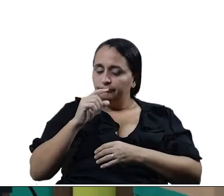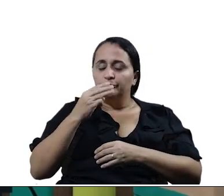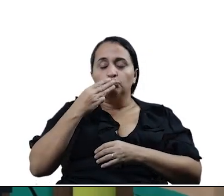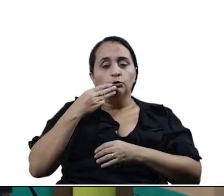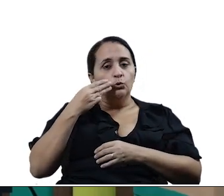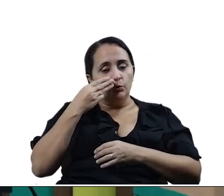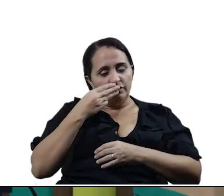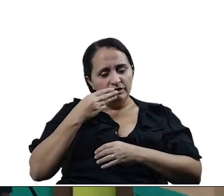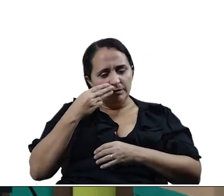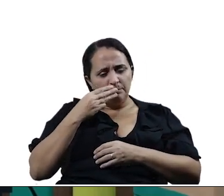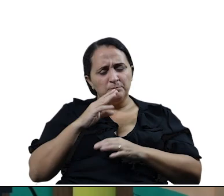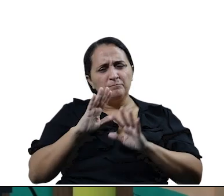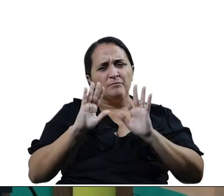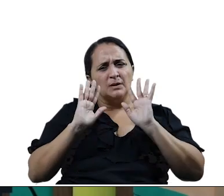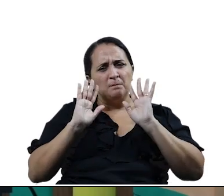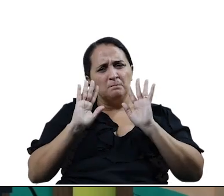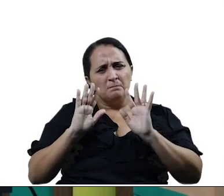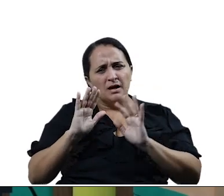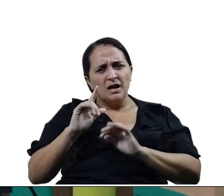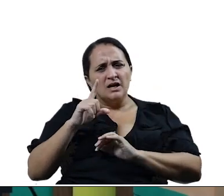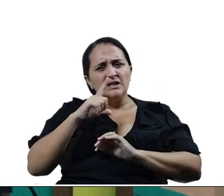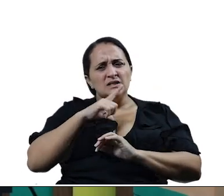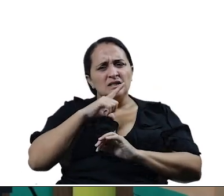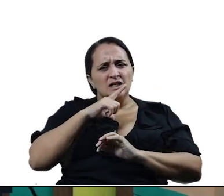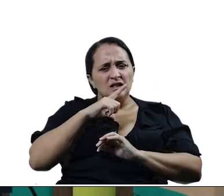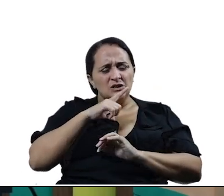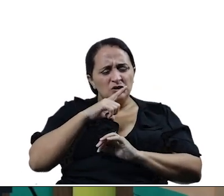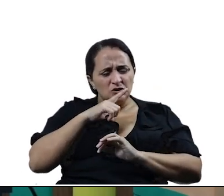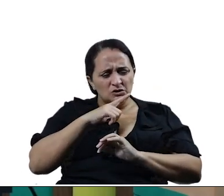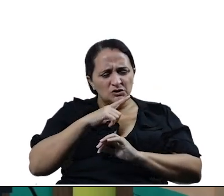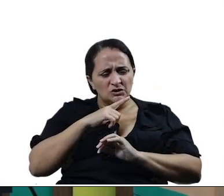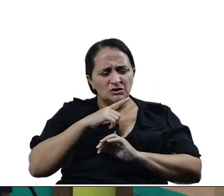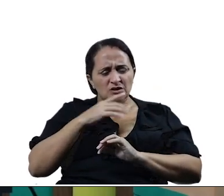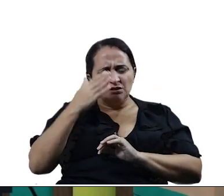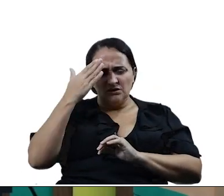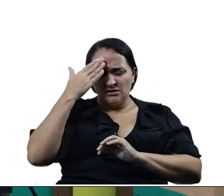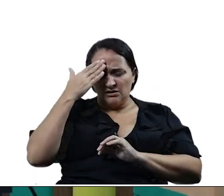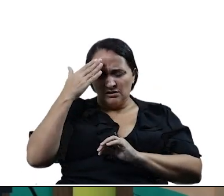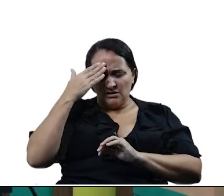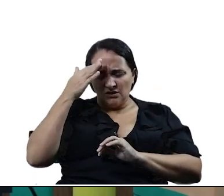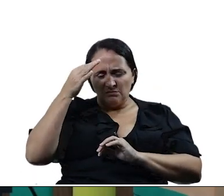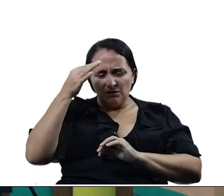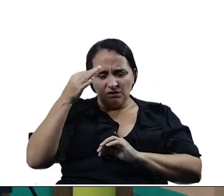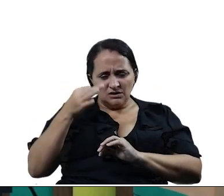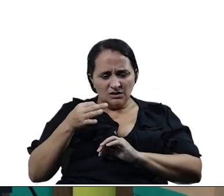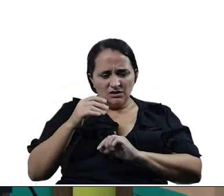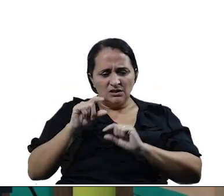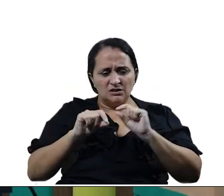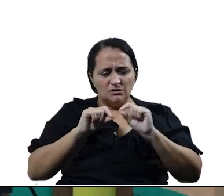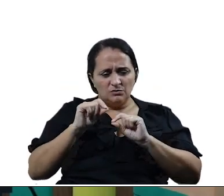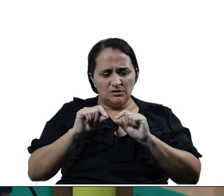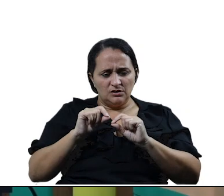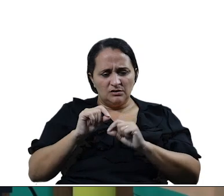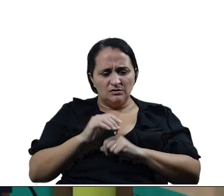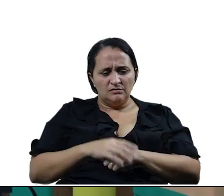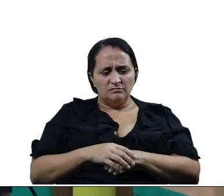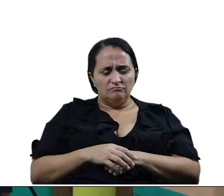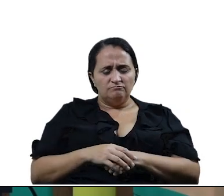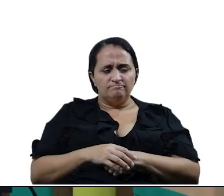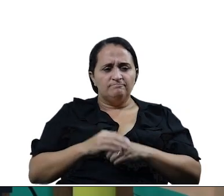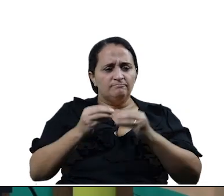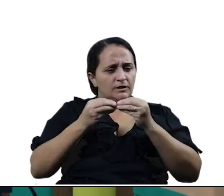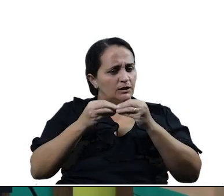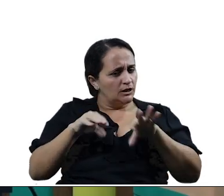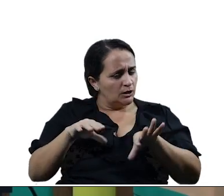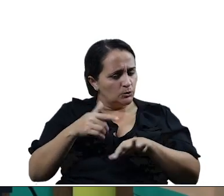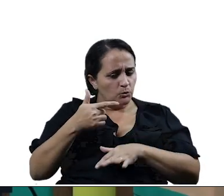tinha R$2, a gente sabe que com certeza ele gastou desses R$2, ele